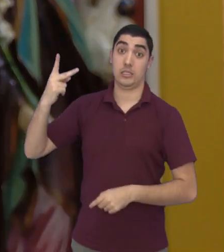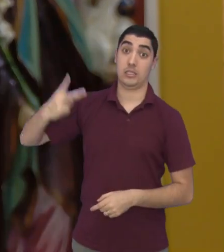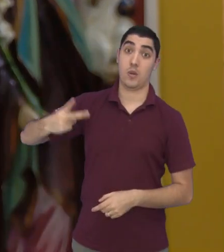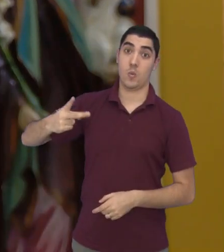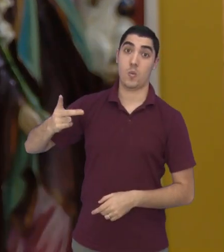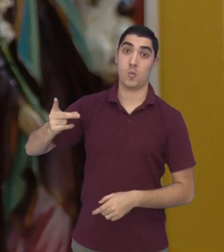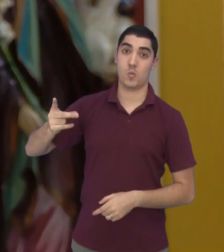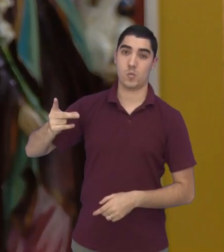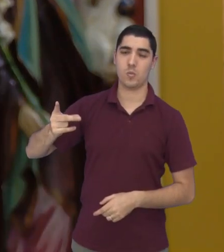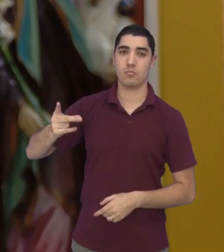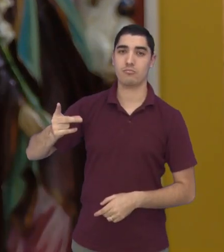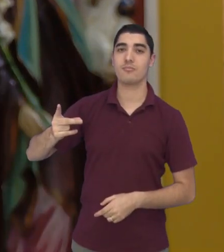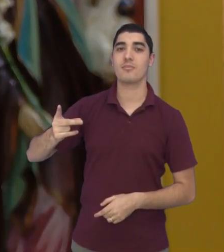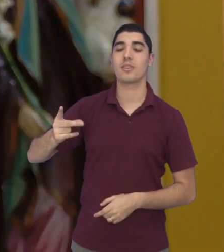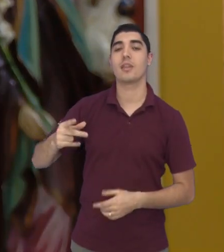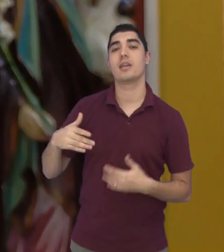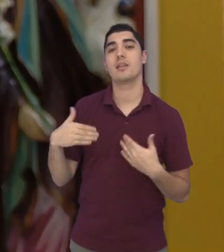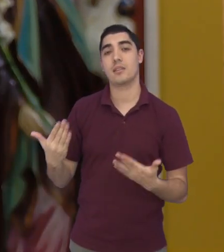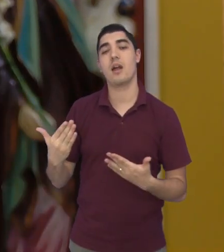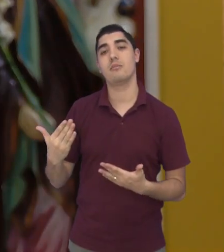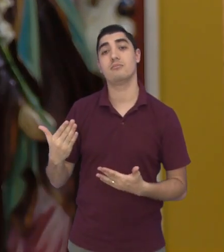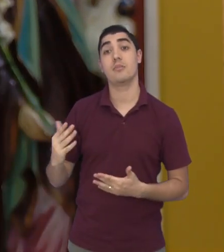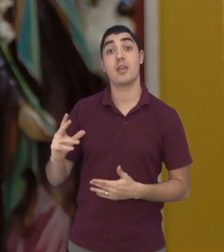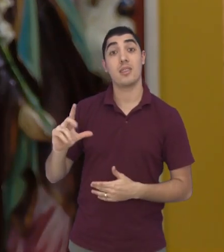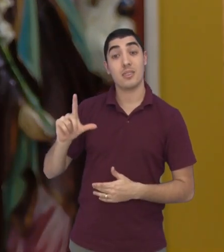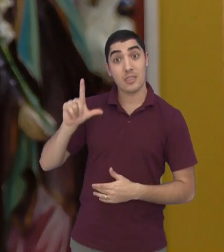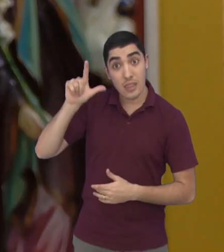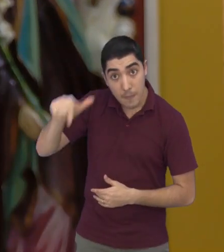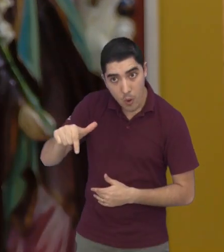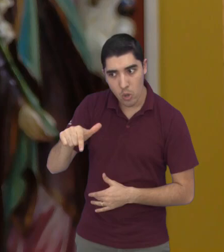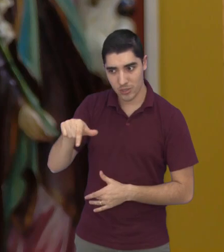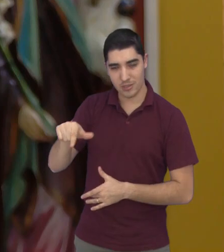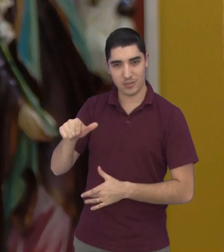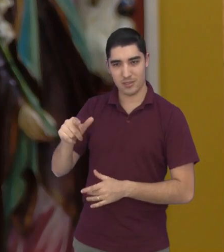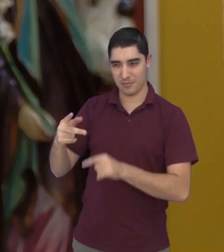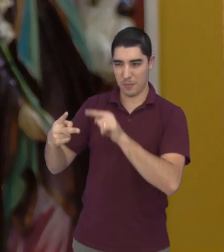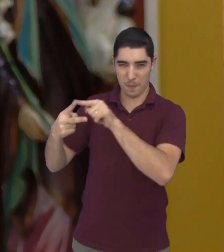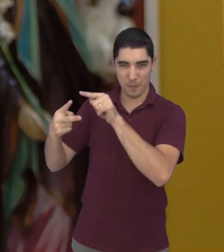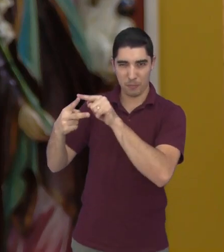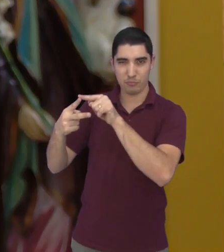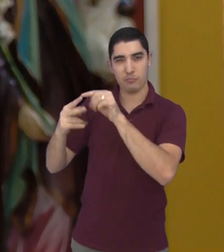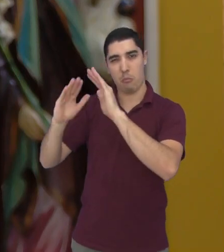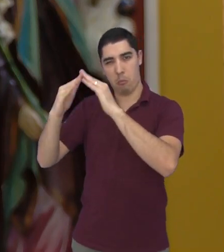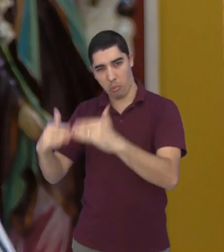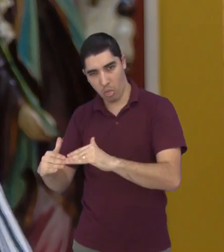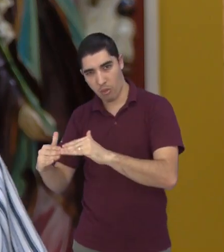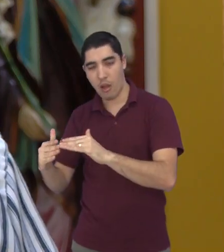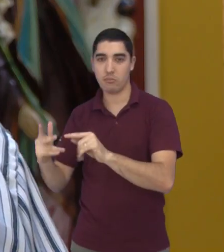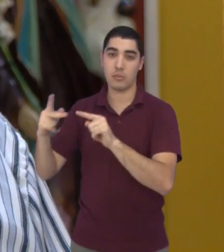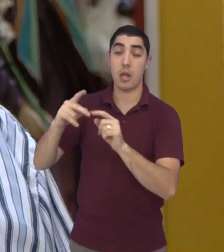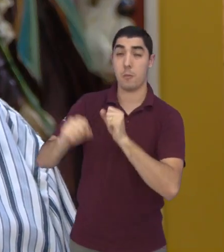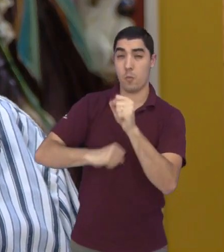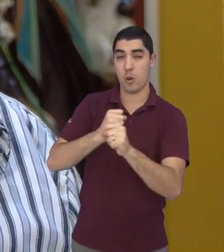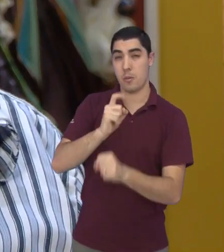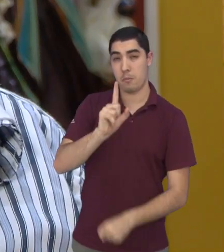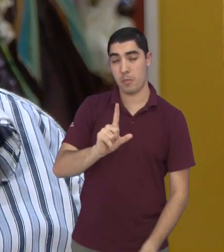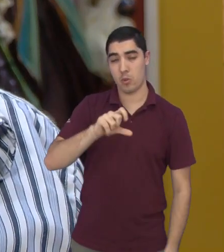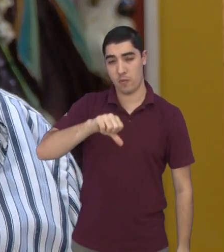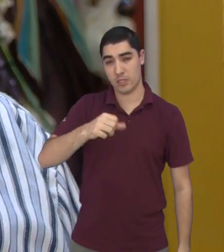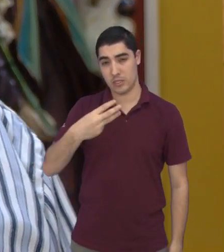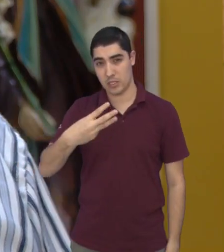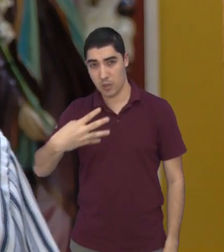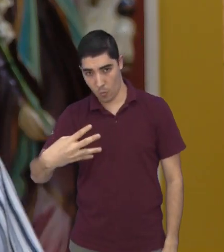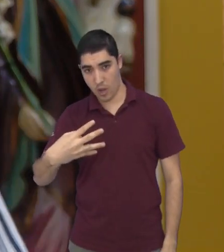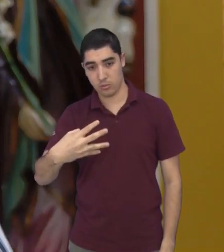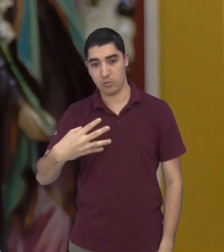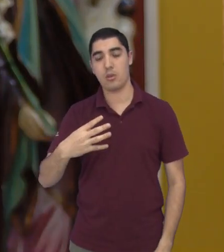E depois a capela que foi erguida no lugar da primeira que caiu foi em 34. Em 36